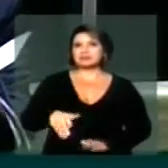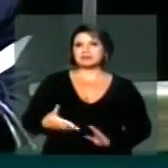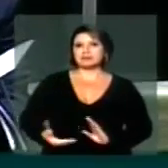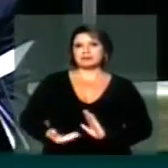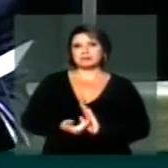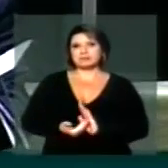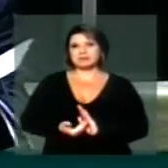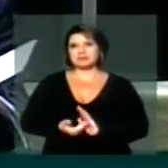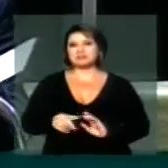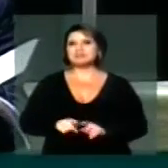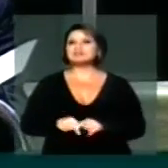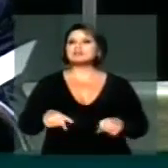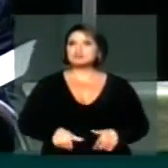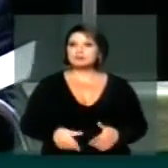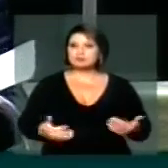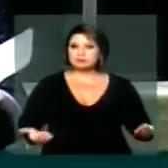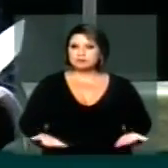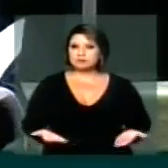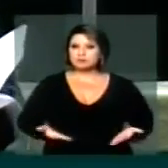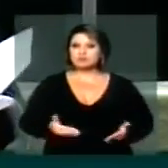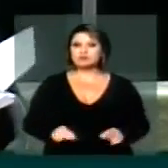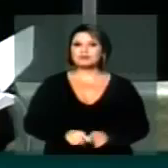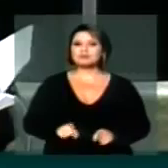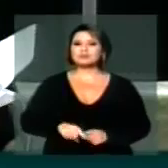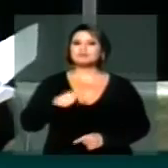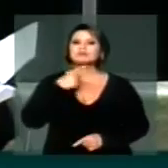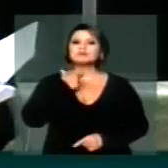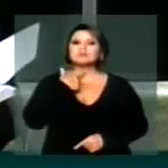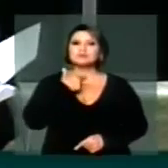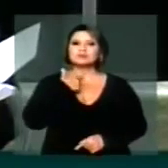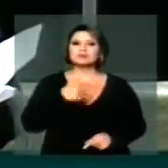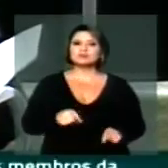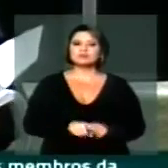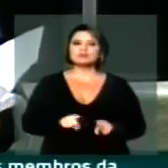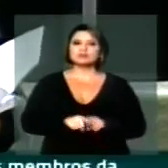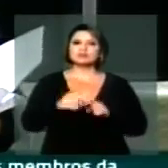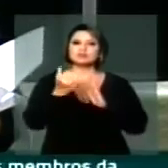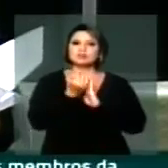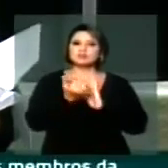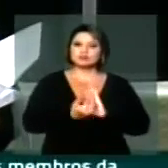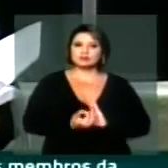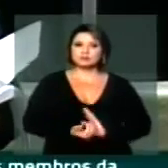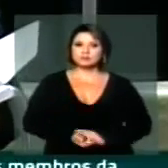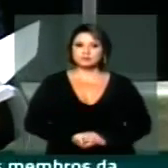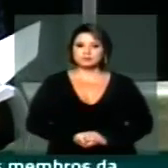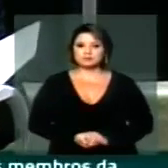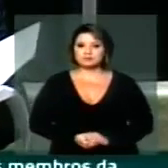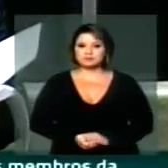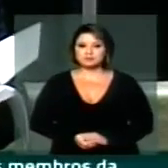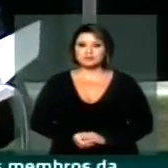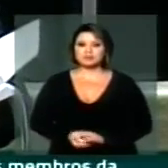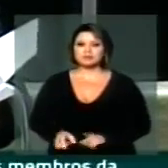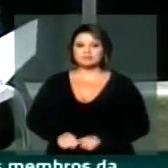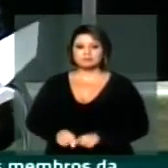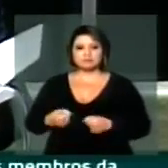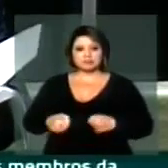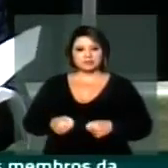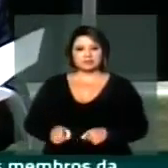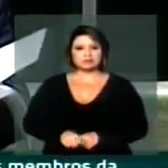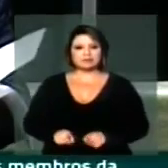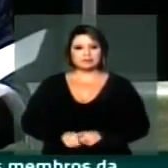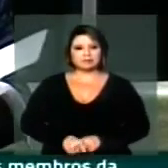Seja a direção desse mandato que pleiteio o lema do poeta: ser o que se